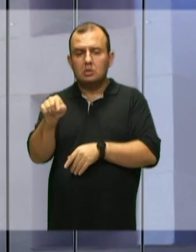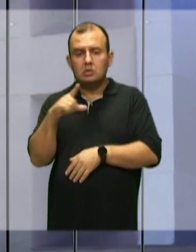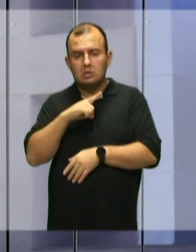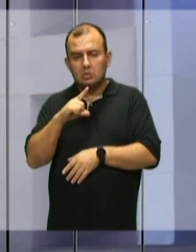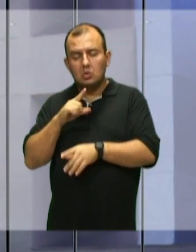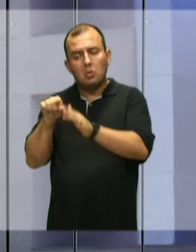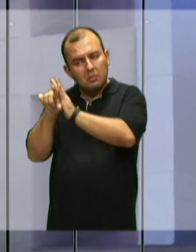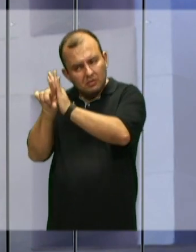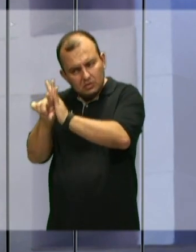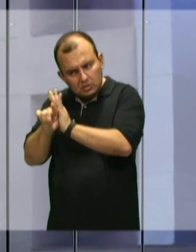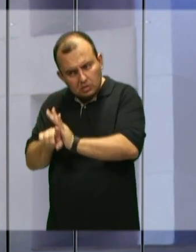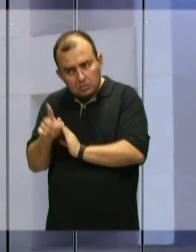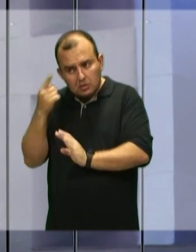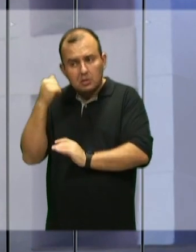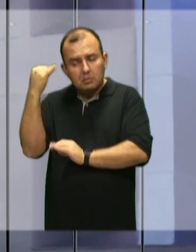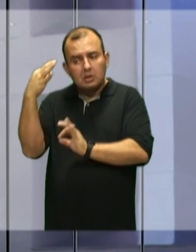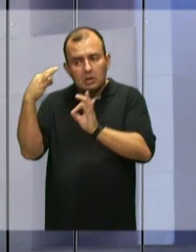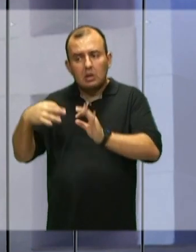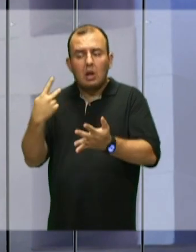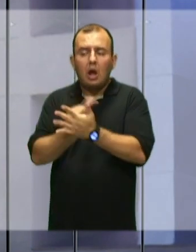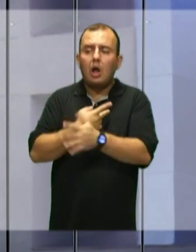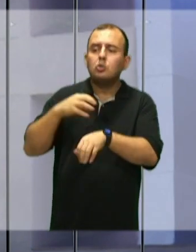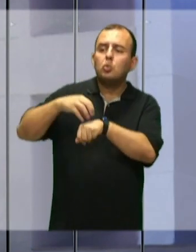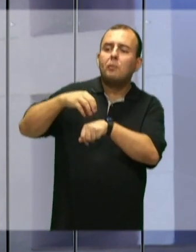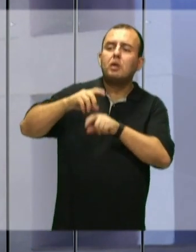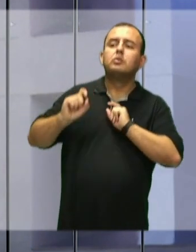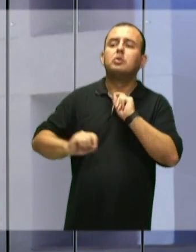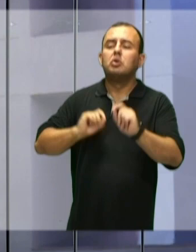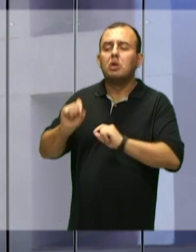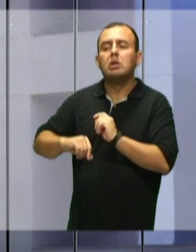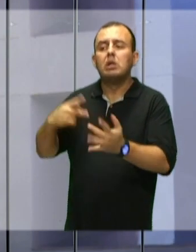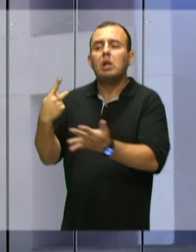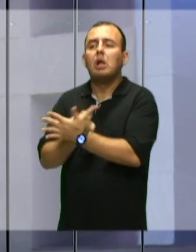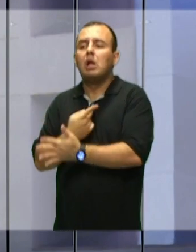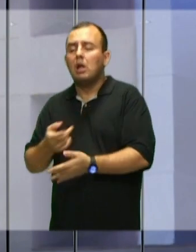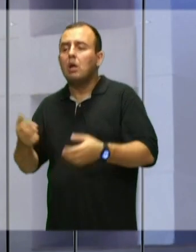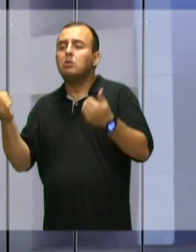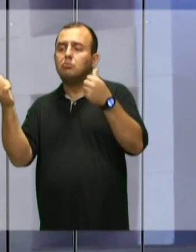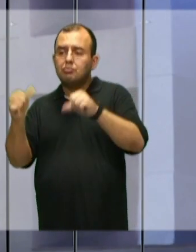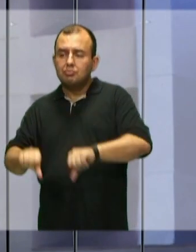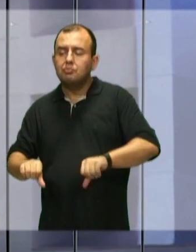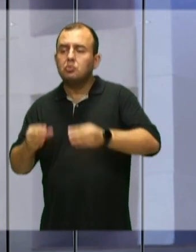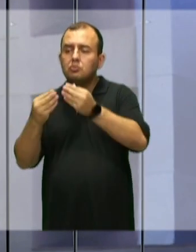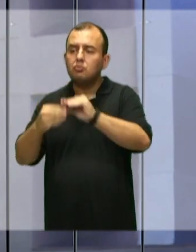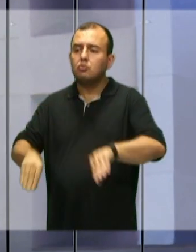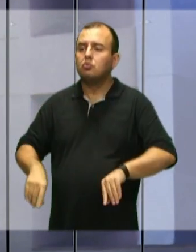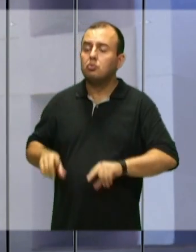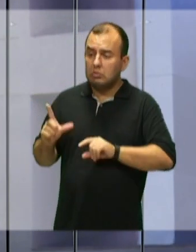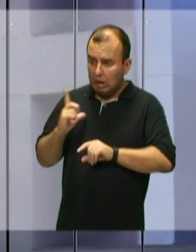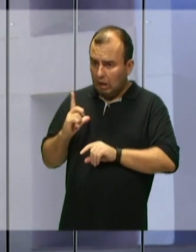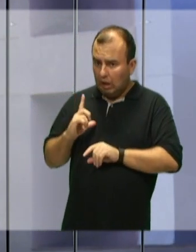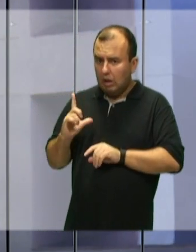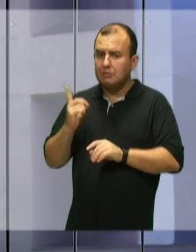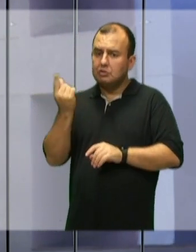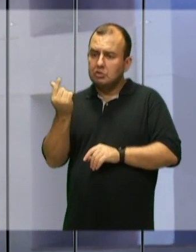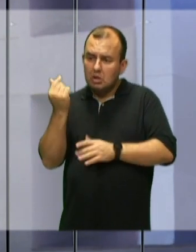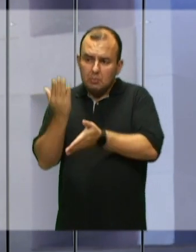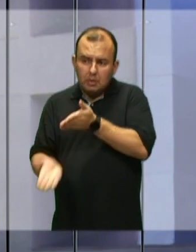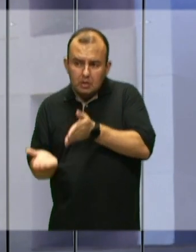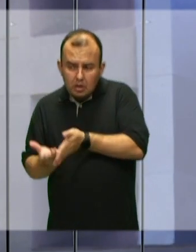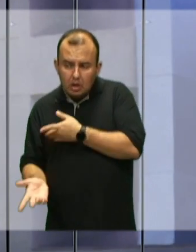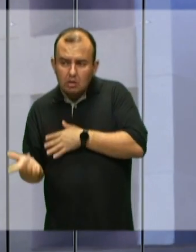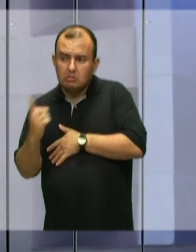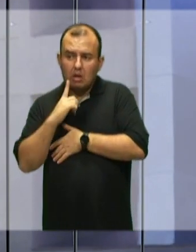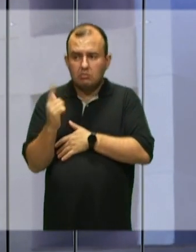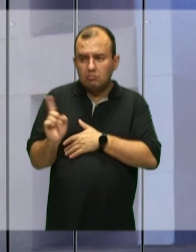uma investigação houve o culpado Houve um erro houve um dano à Prefeitura de Itajaí houve um dano aos cofres públicos e